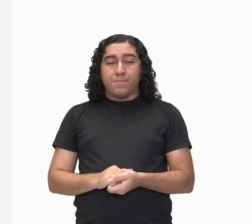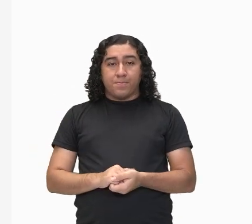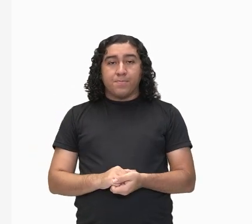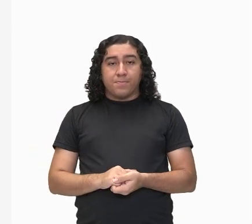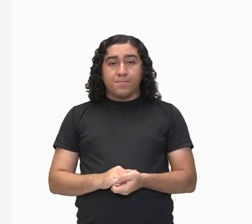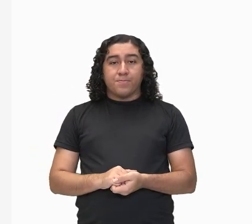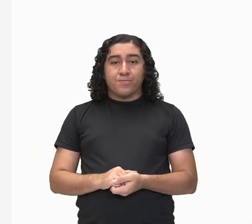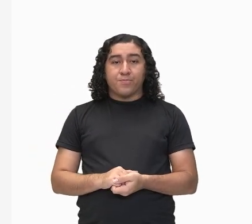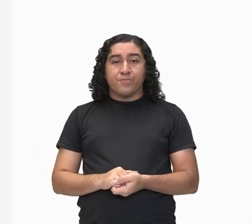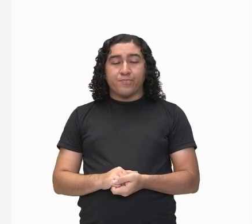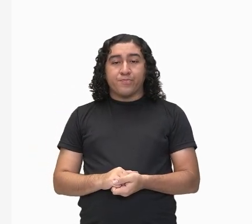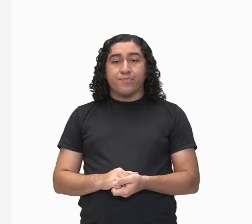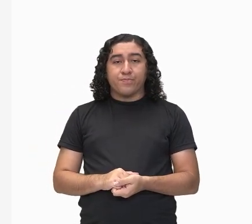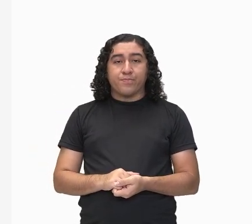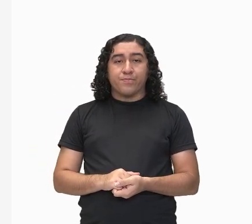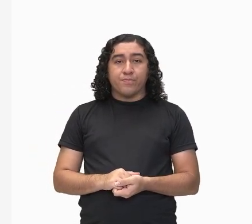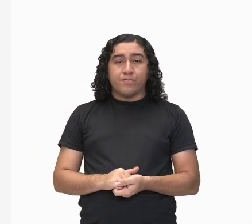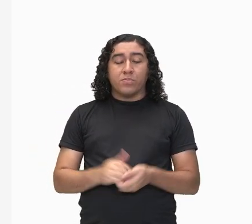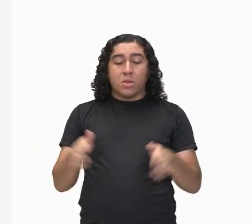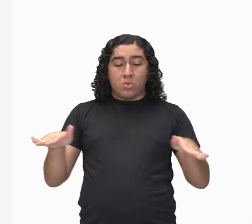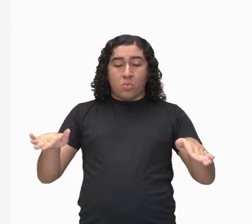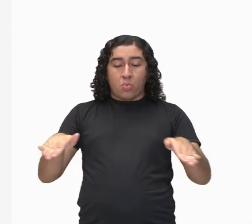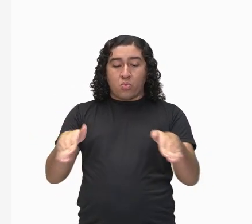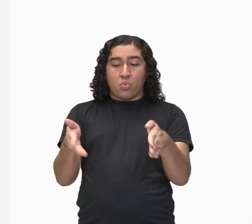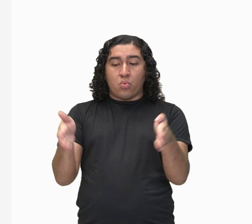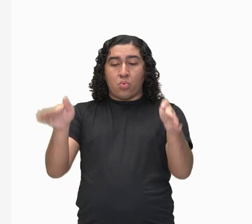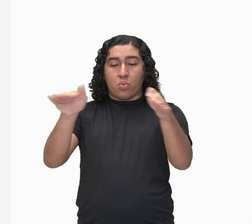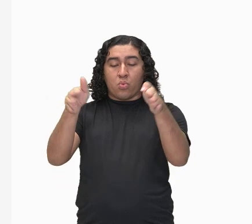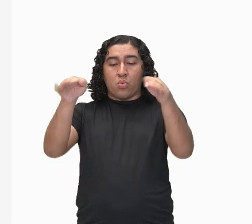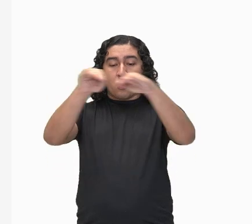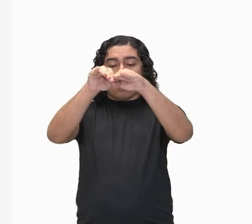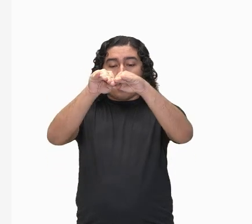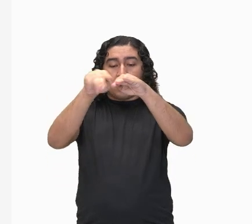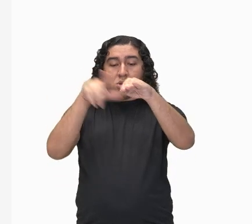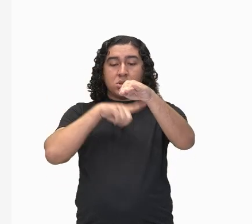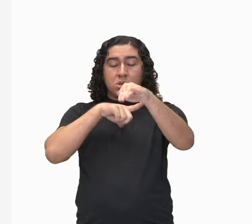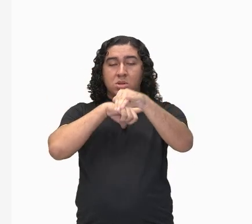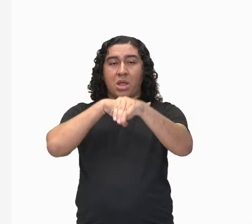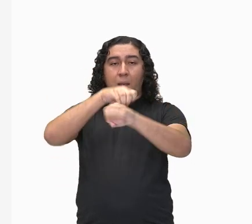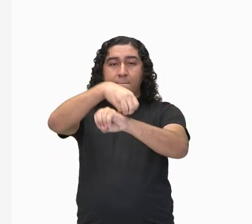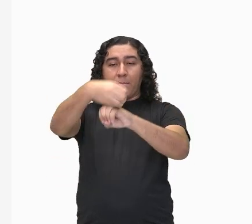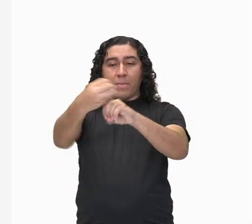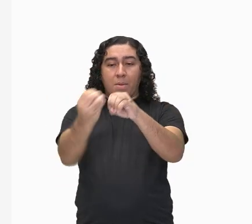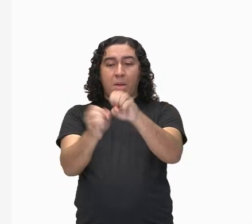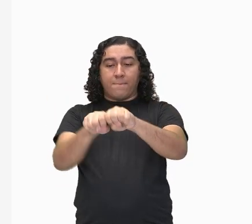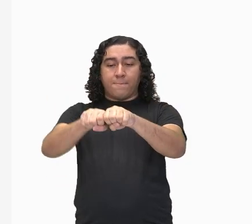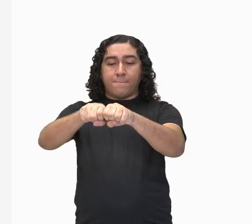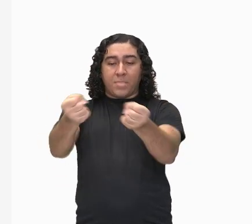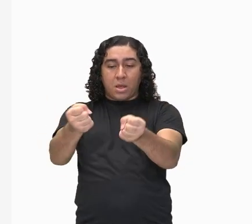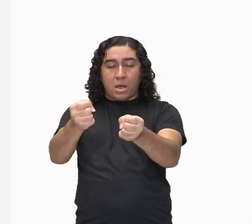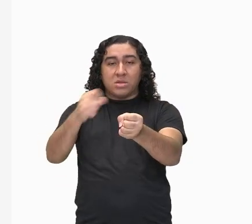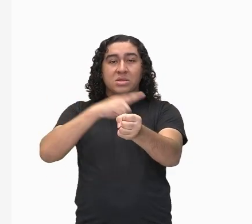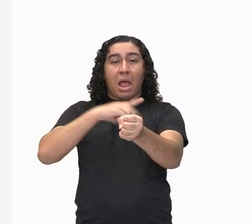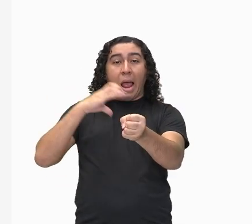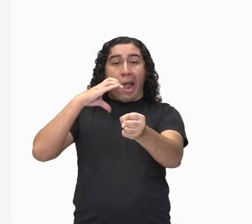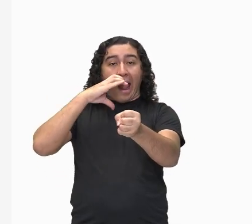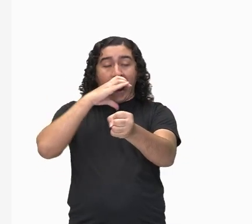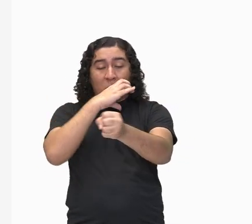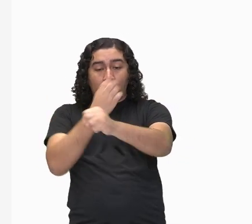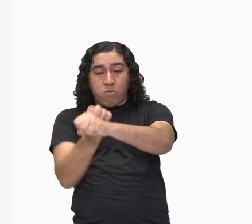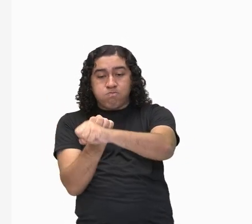fissão, vai liberar uma grande quantidade de calor que é suficiente para produzir energia considerada